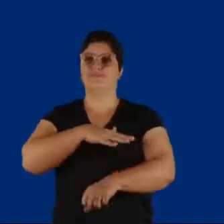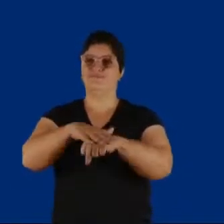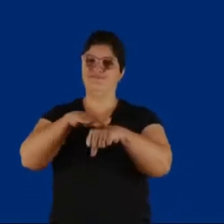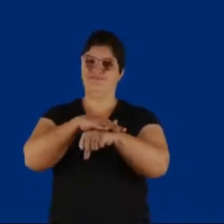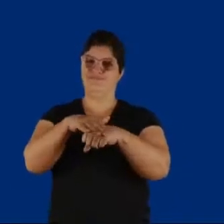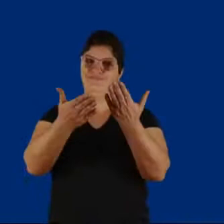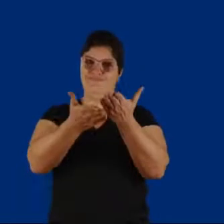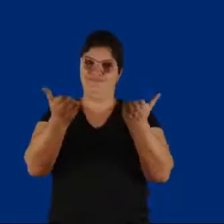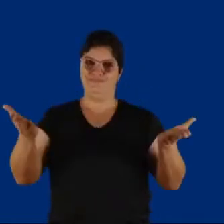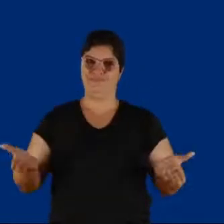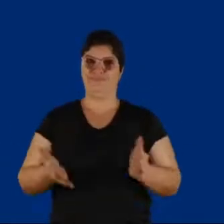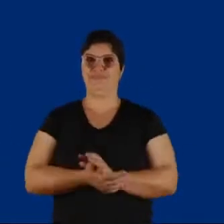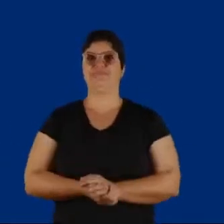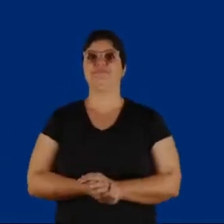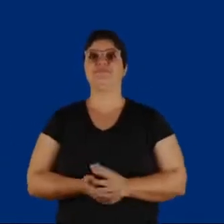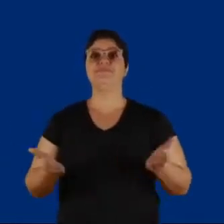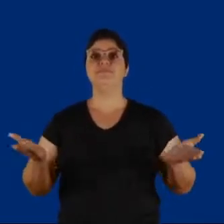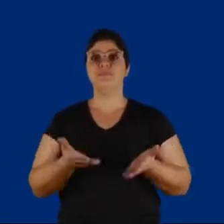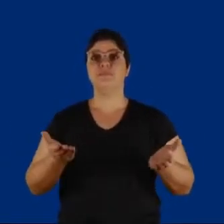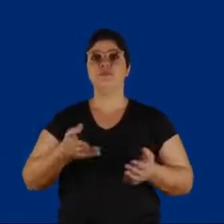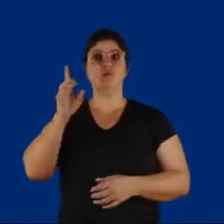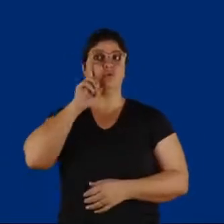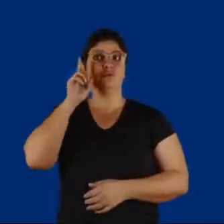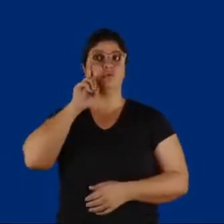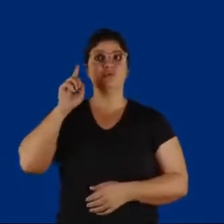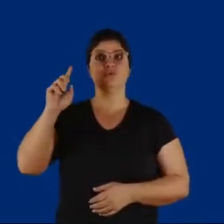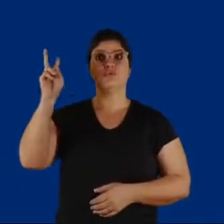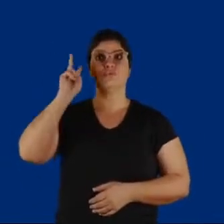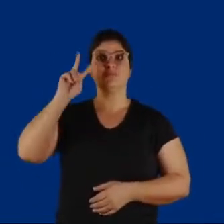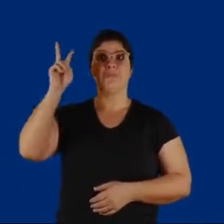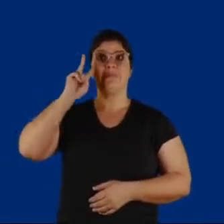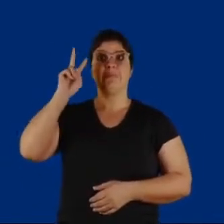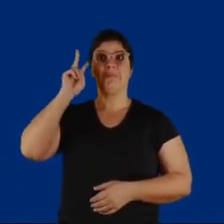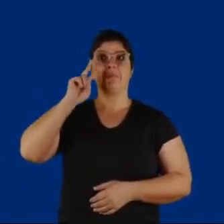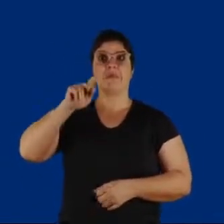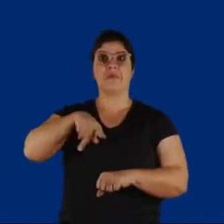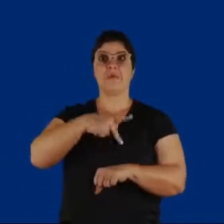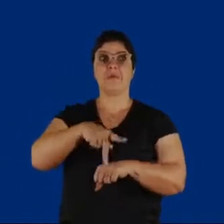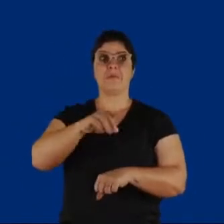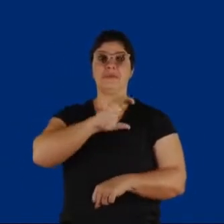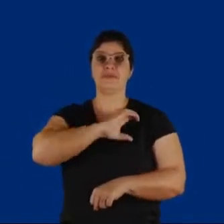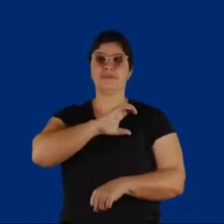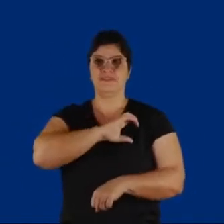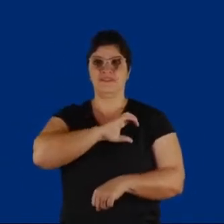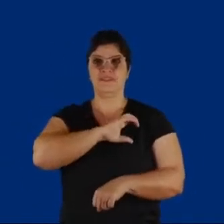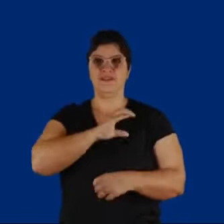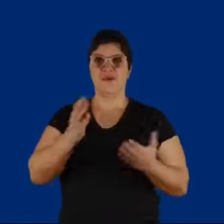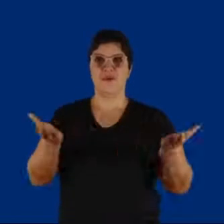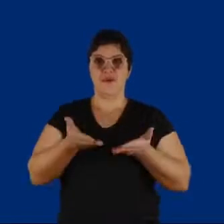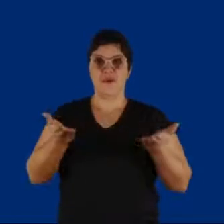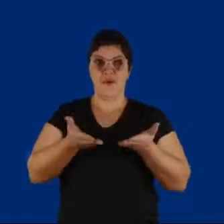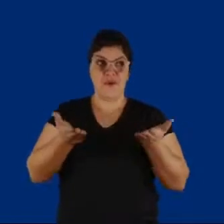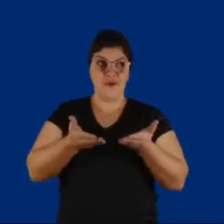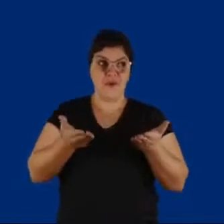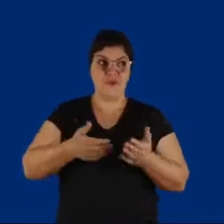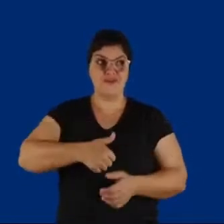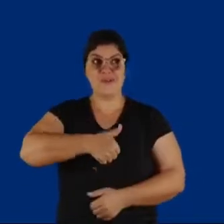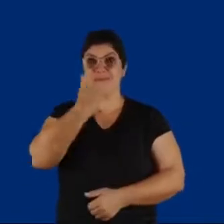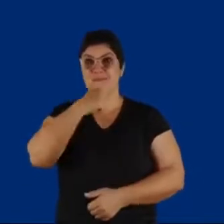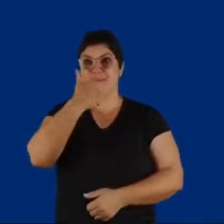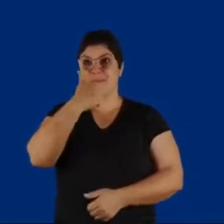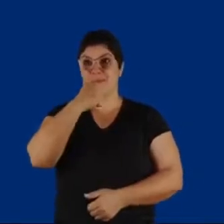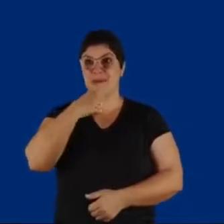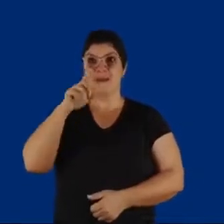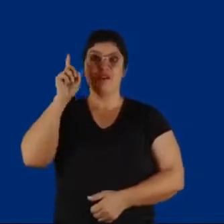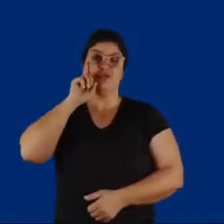Isso é um dia muito histórico no Canadá. Hoje é a primeira vez que nós temos um dia